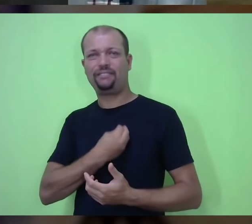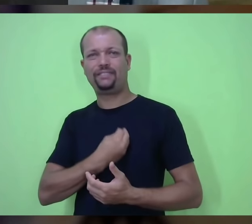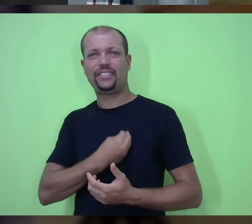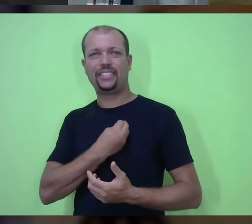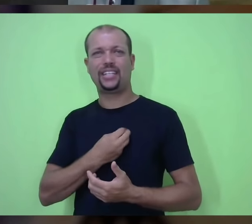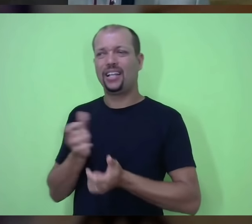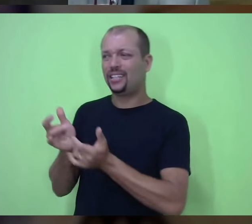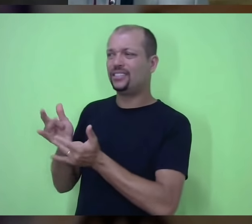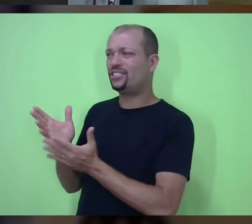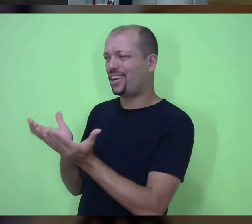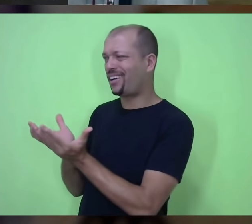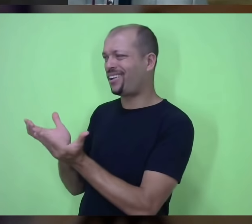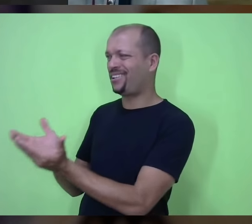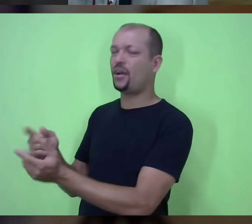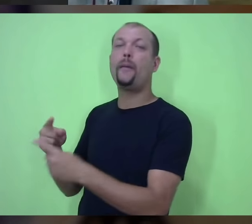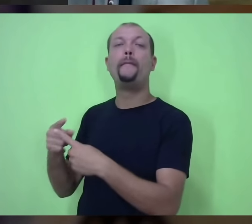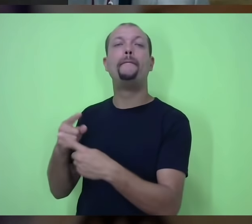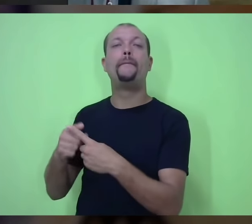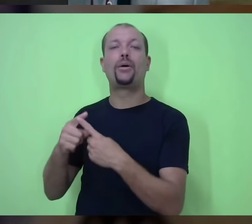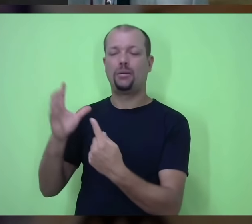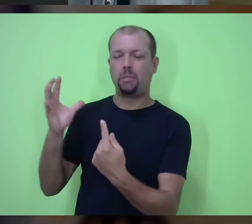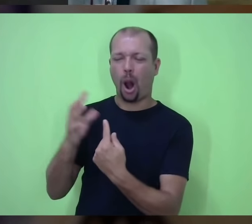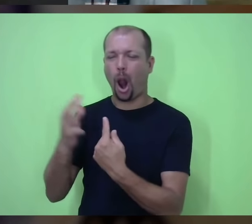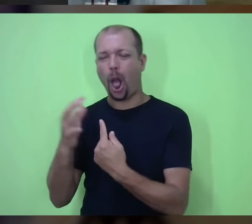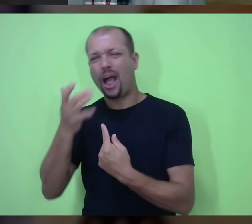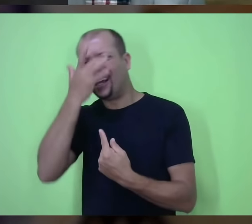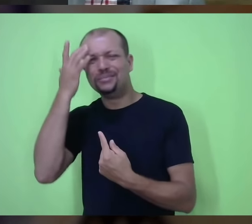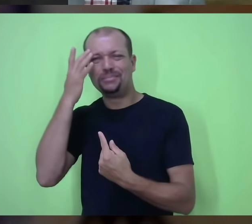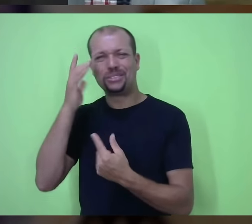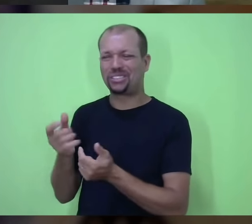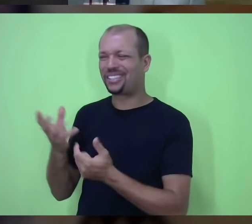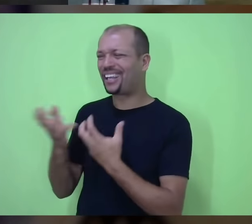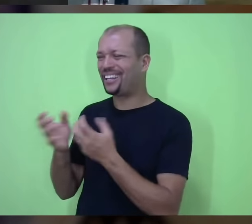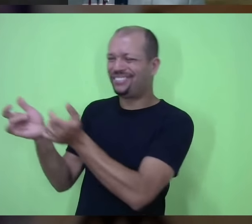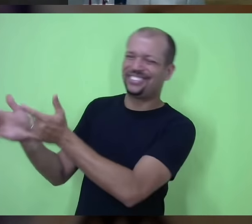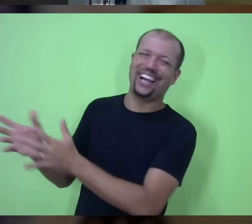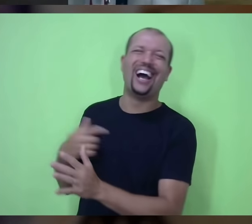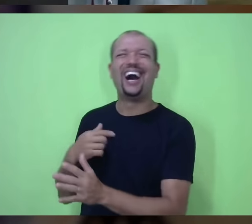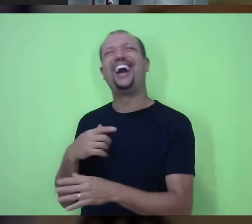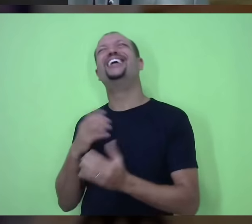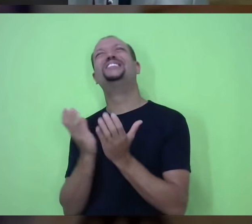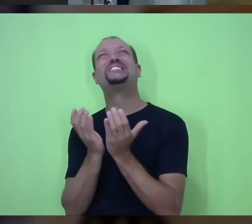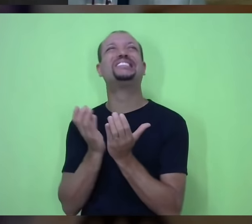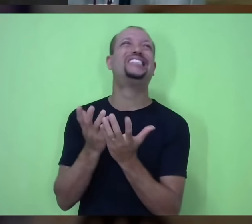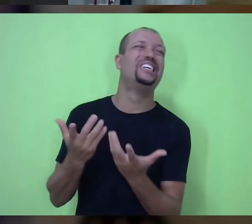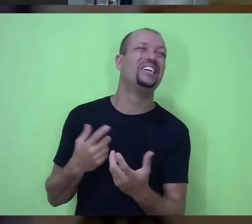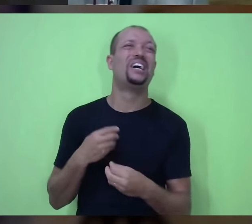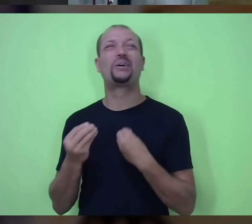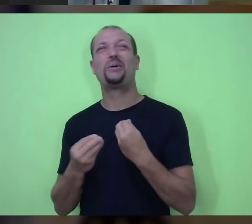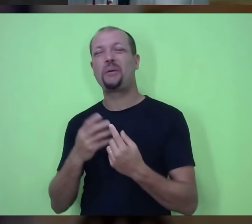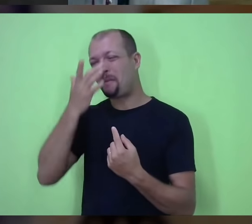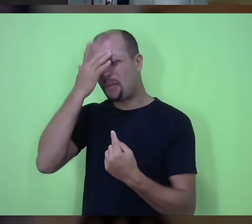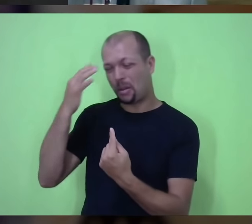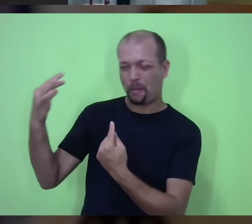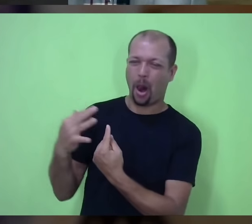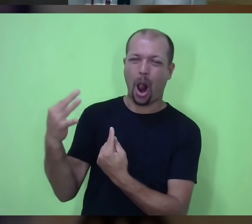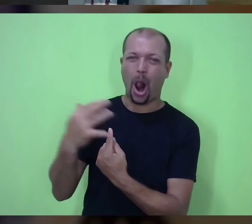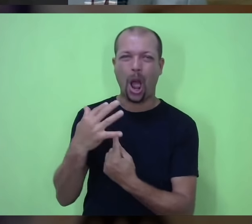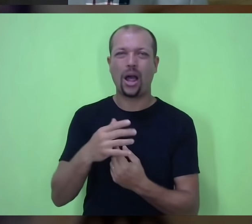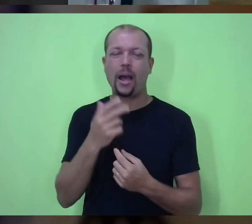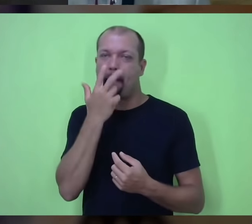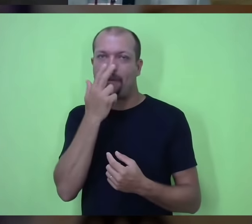arriscando muitas vezes abandonar a sua crença, justamente por conta das provações, das dificuldades, pelo fato de ser cristão naquela época, de ser